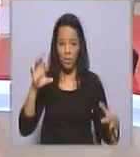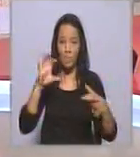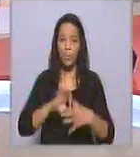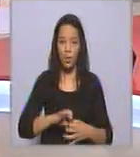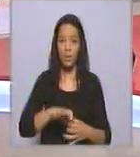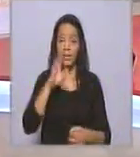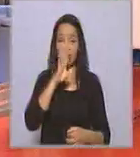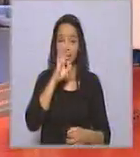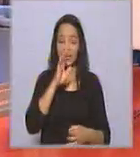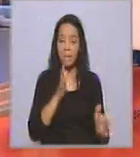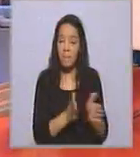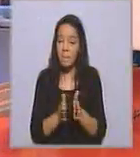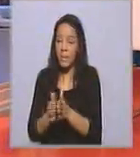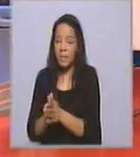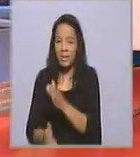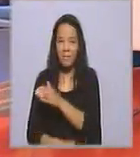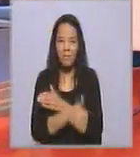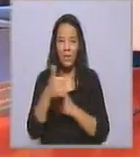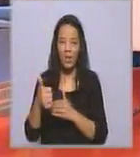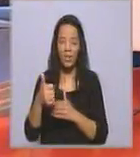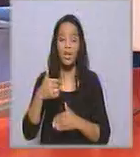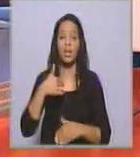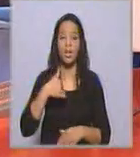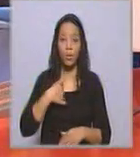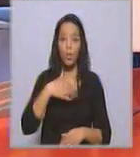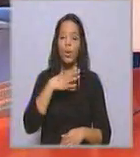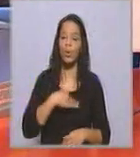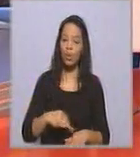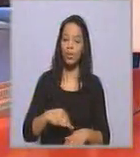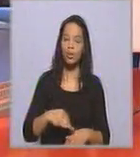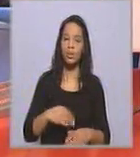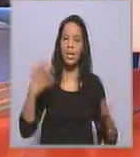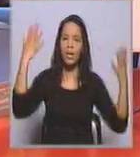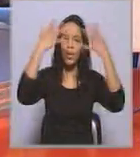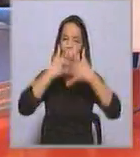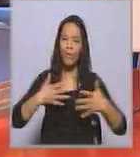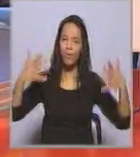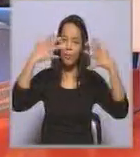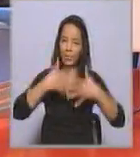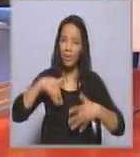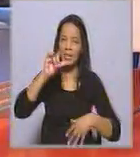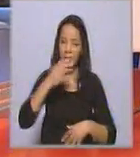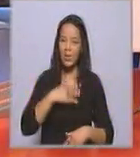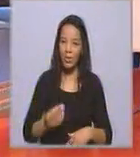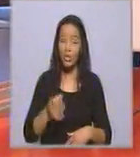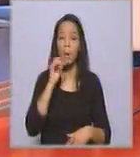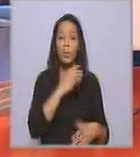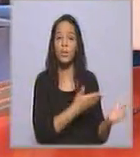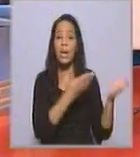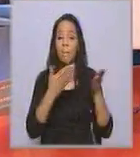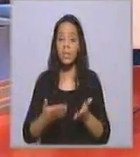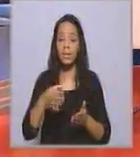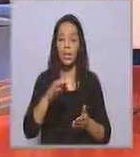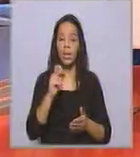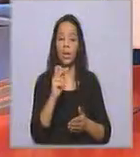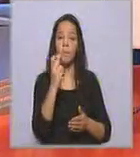melhor. Eu não gosto só de fusão, eu também gosto de confusão. Olha, e se for em confusão, posso apresentar devidamente o